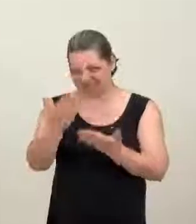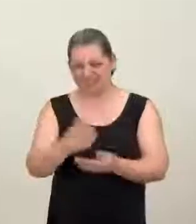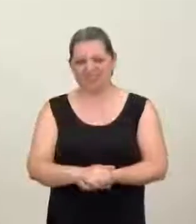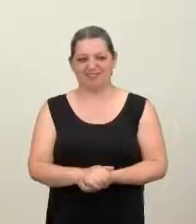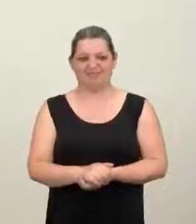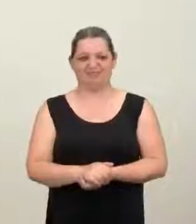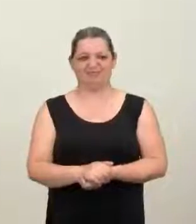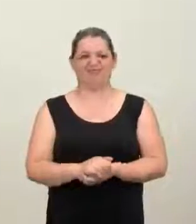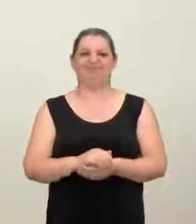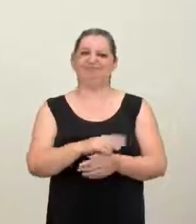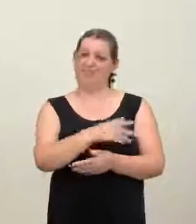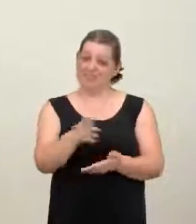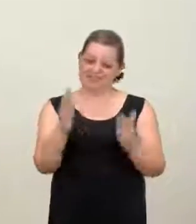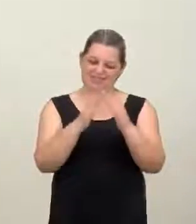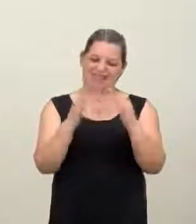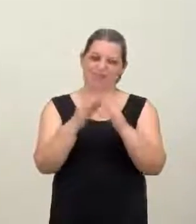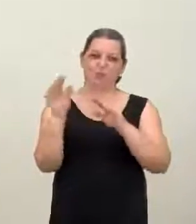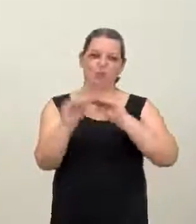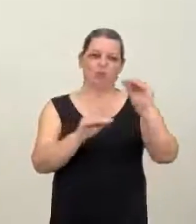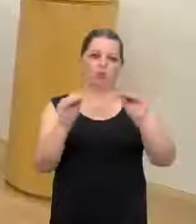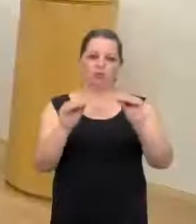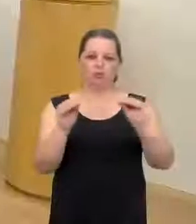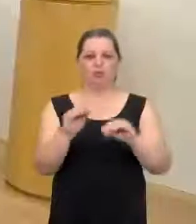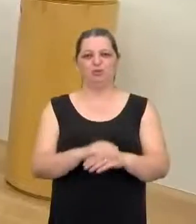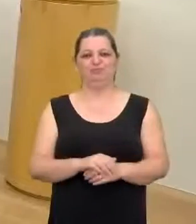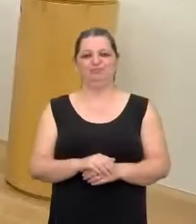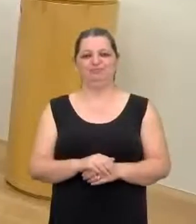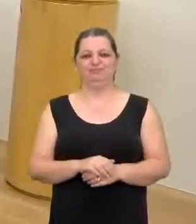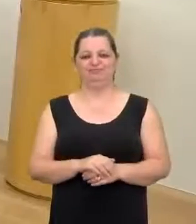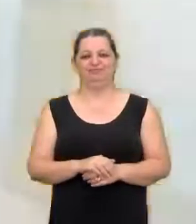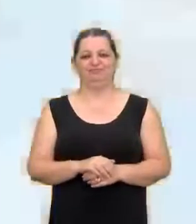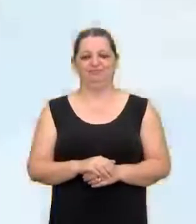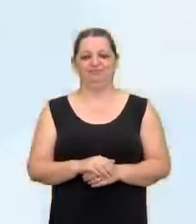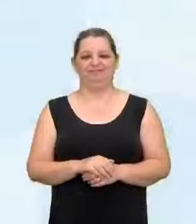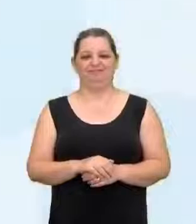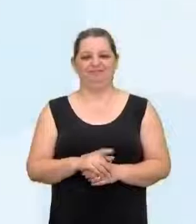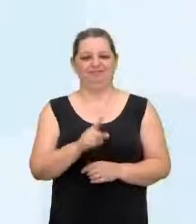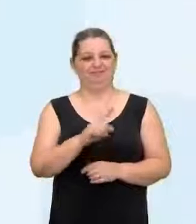casa, um beijão, até mais. Valeu, gente, vocês são